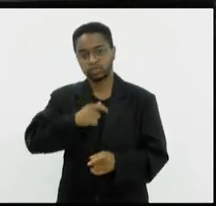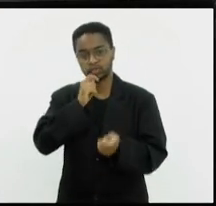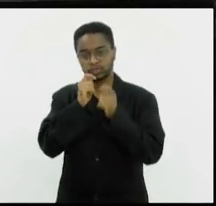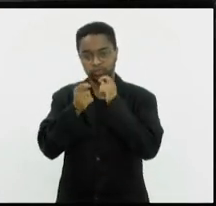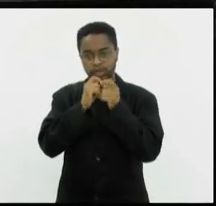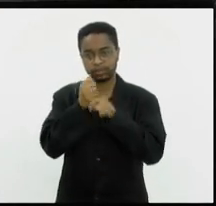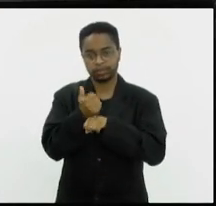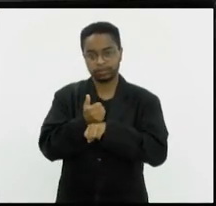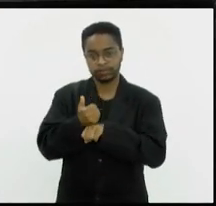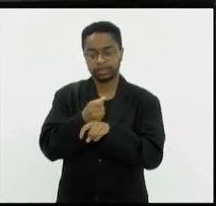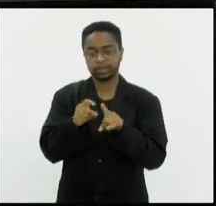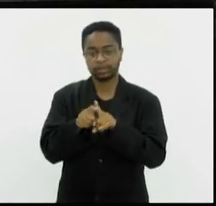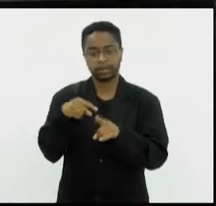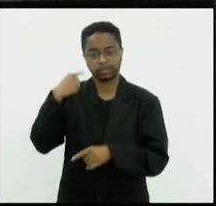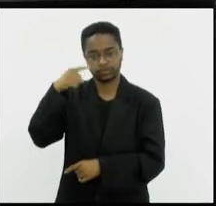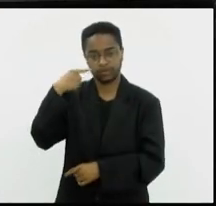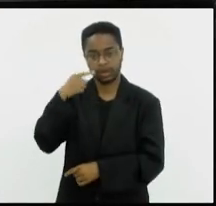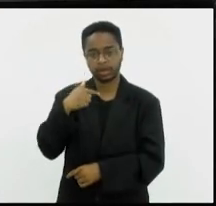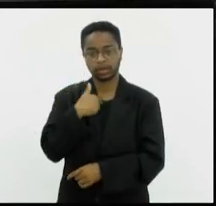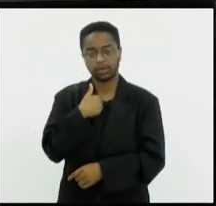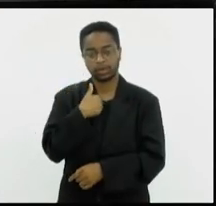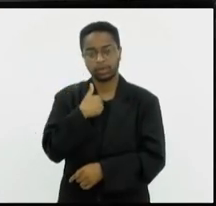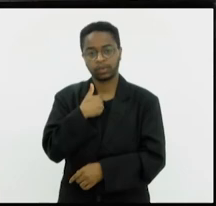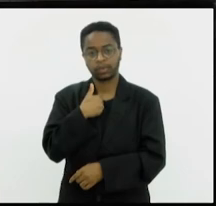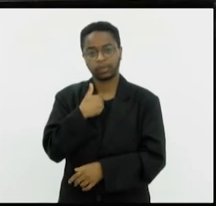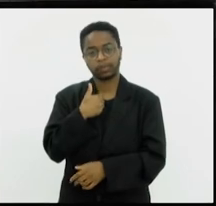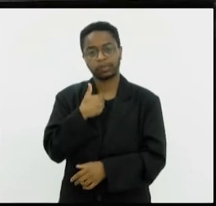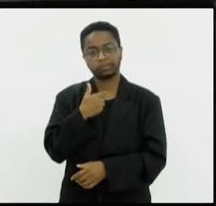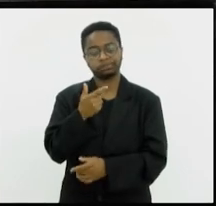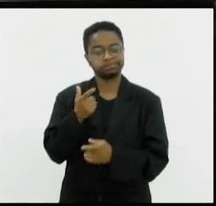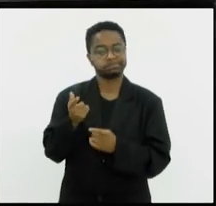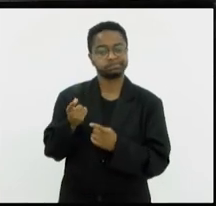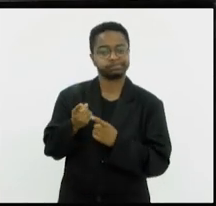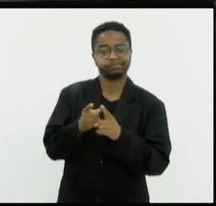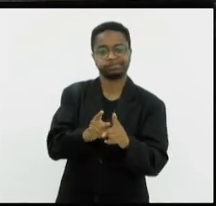profissional advogado eu vejo eu sou um